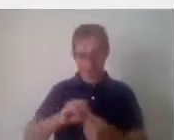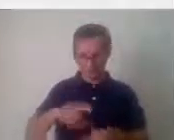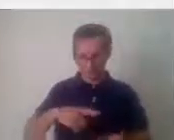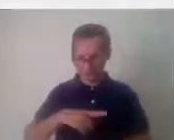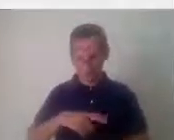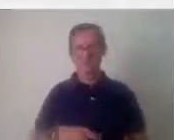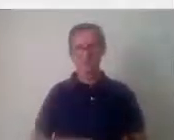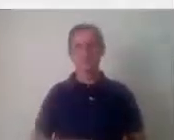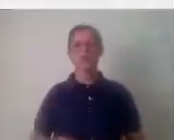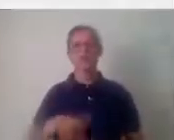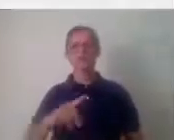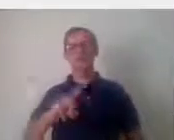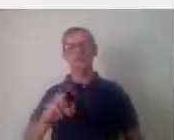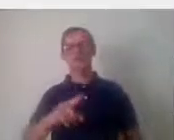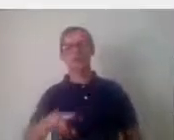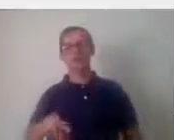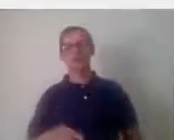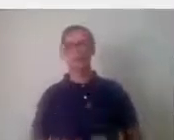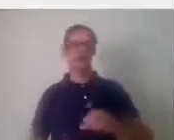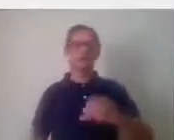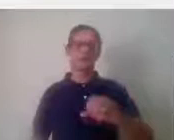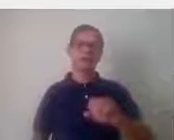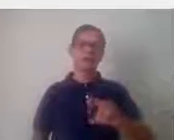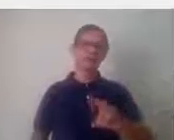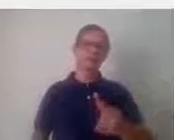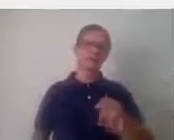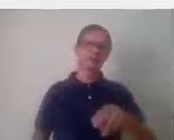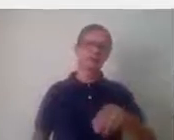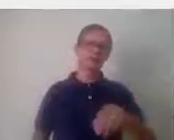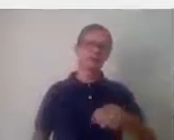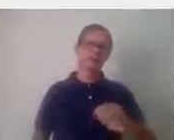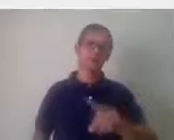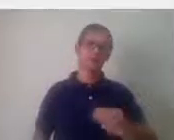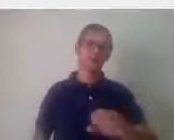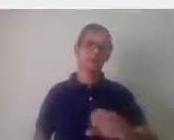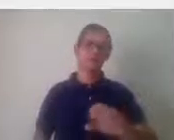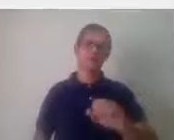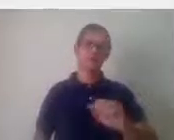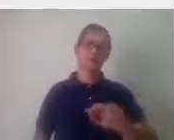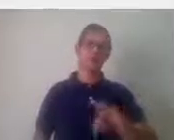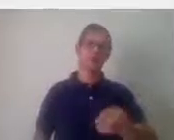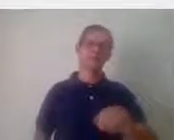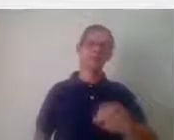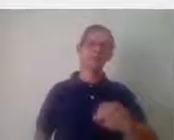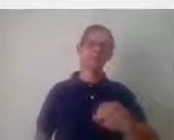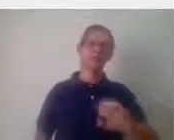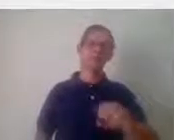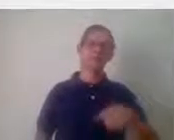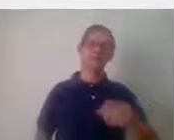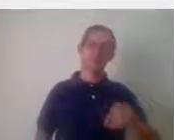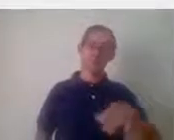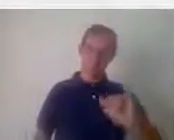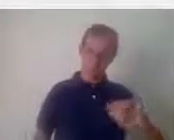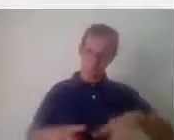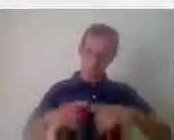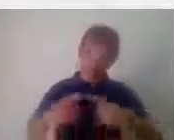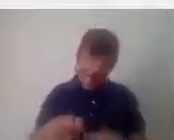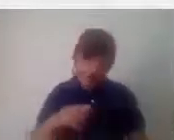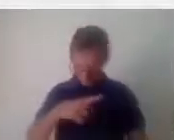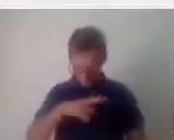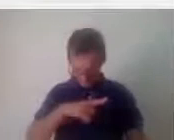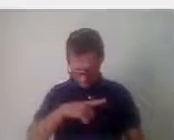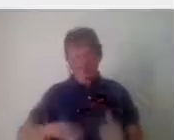aqui a sua integral, que está em coordenada cartesiana, x e y, e z. X e y só, perdão. E aí, você